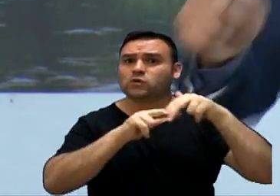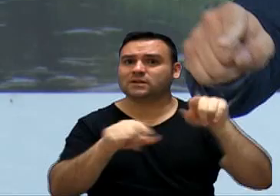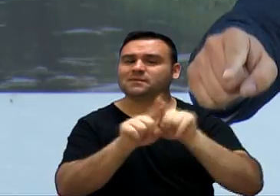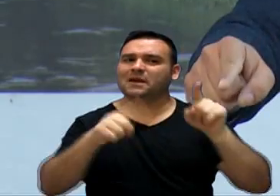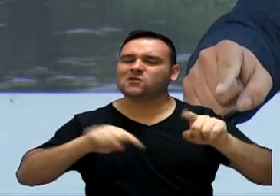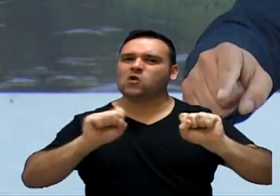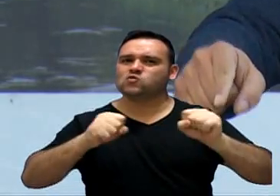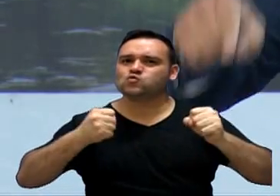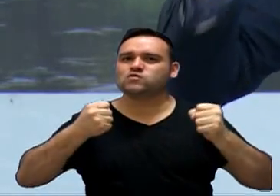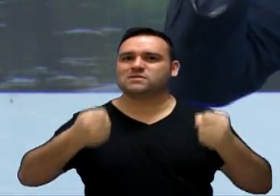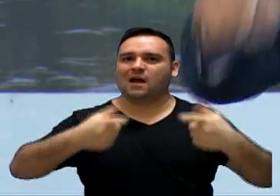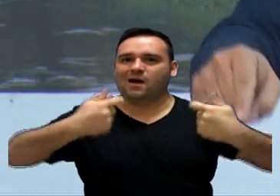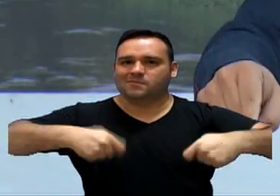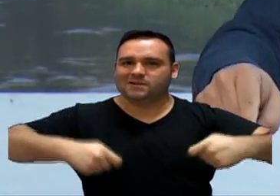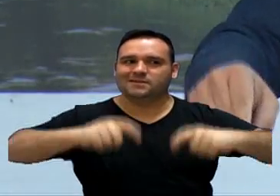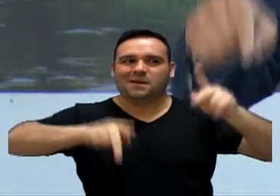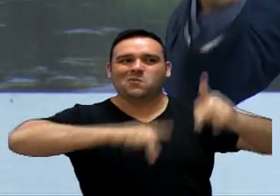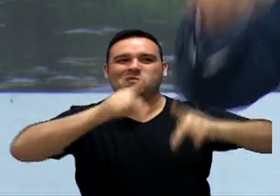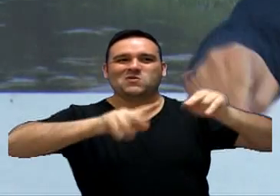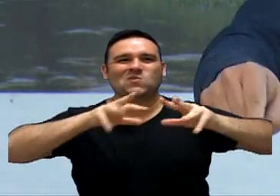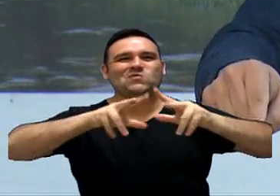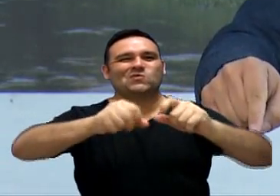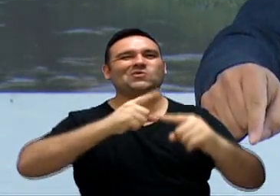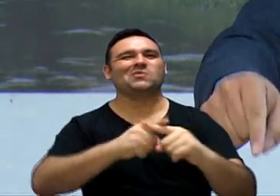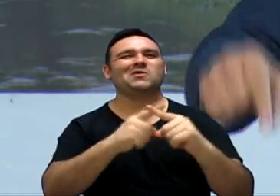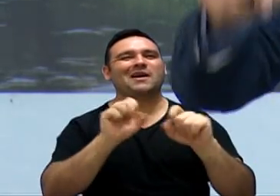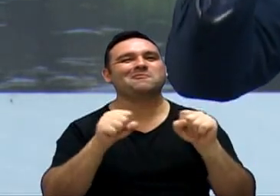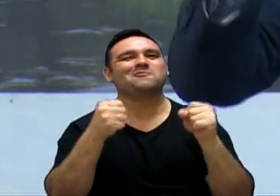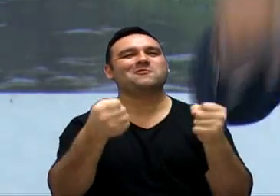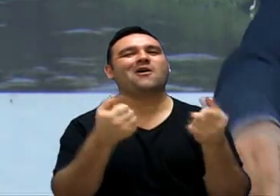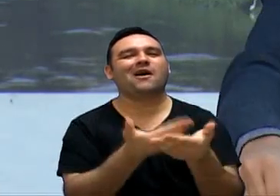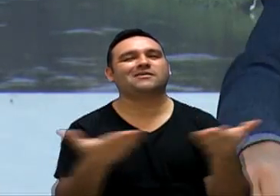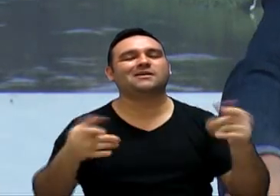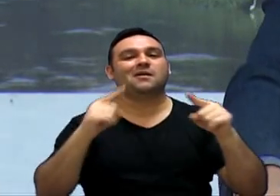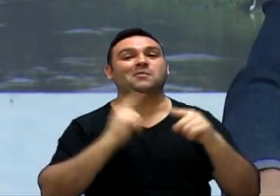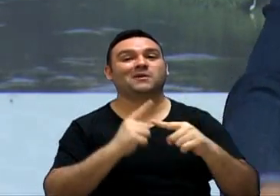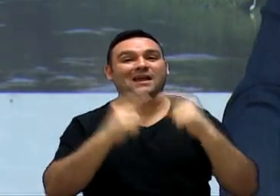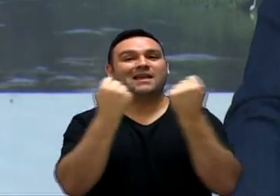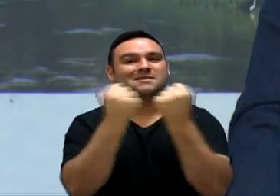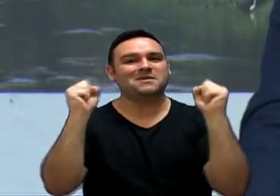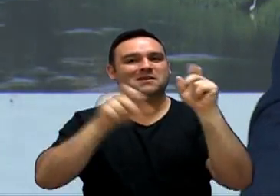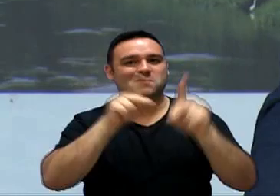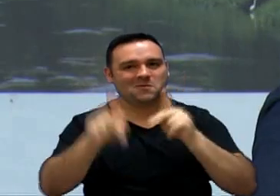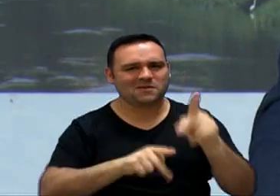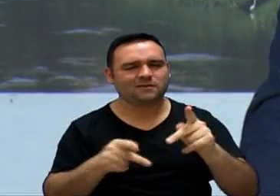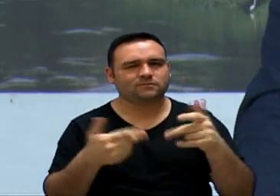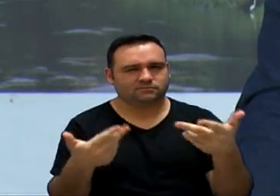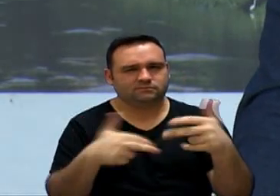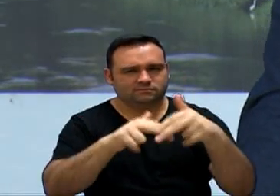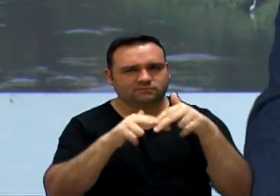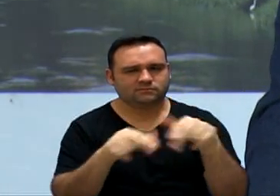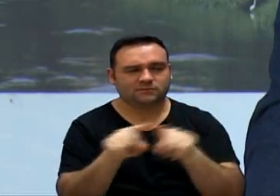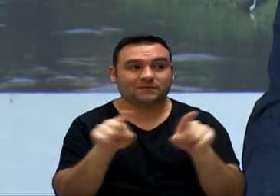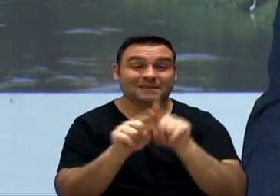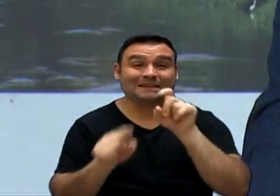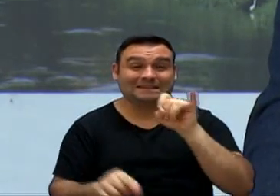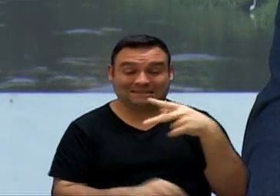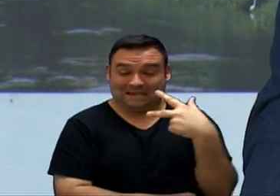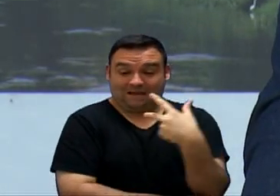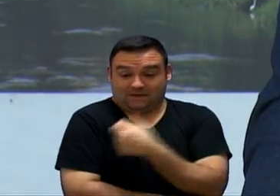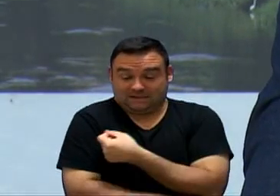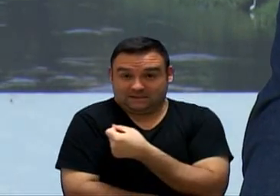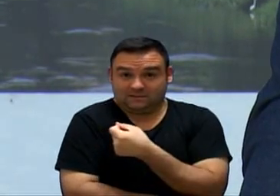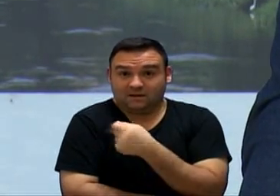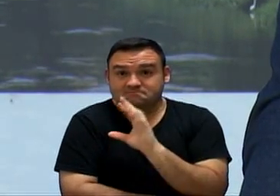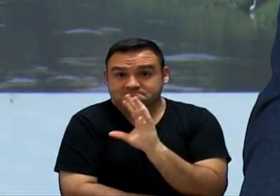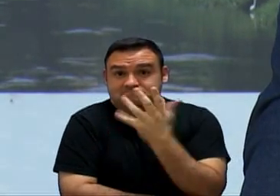devemos lutar pelo nosso povo, em prol do nosso povo, pela liberdade do nosso povo. Ainda assim, se a vacina,